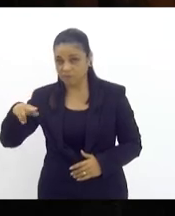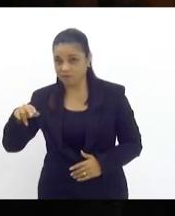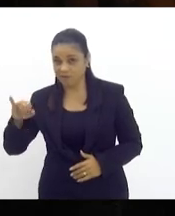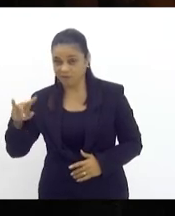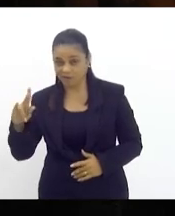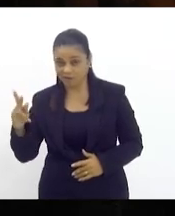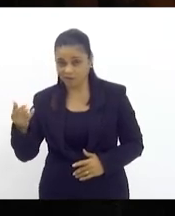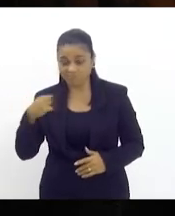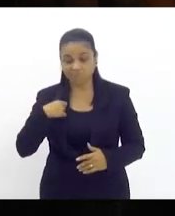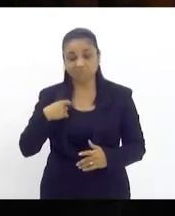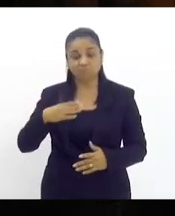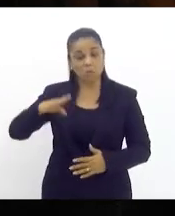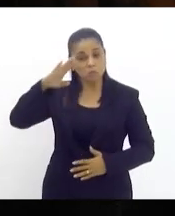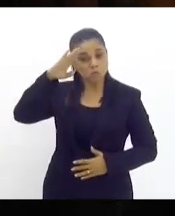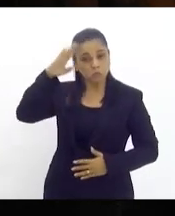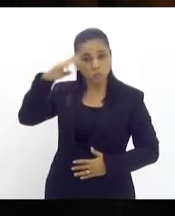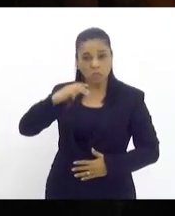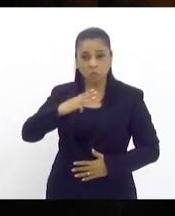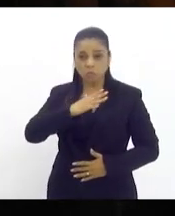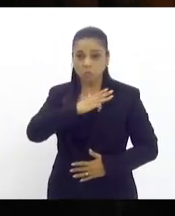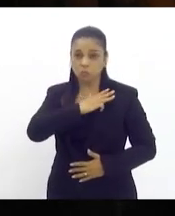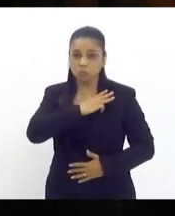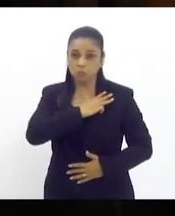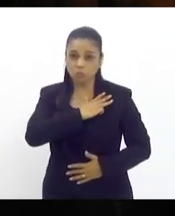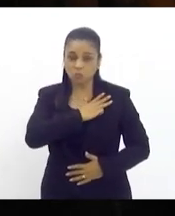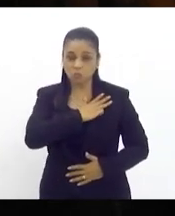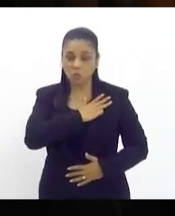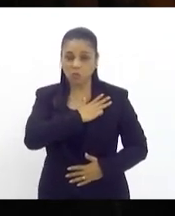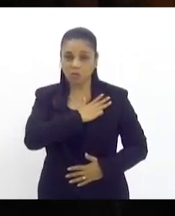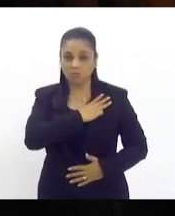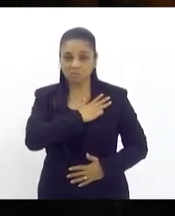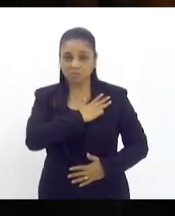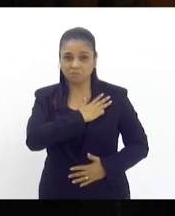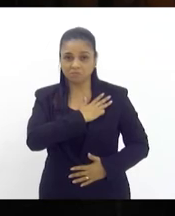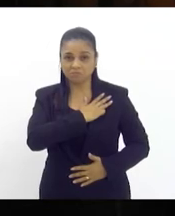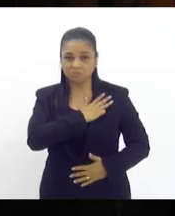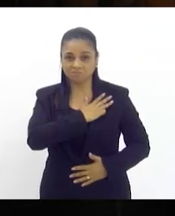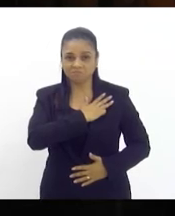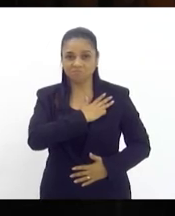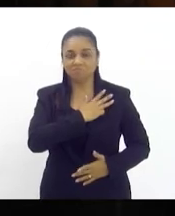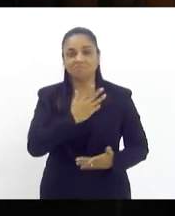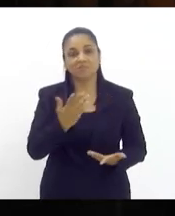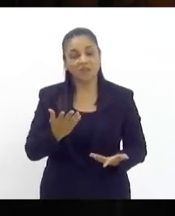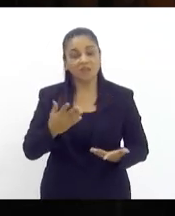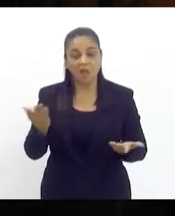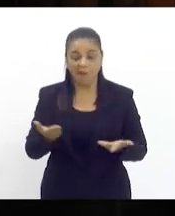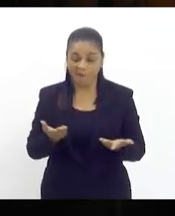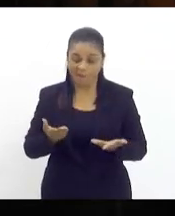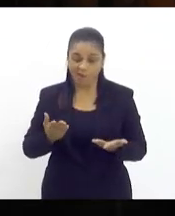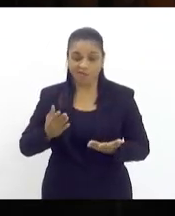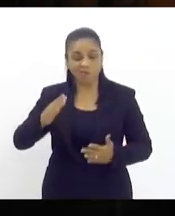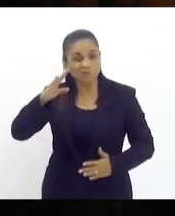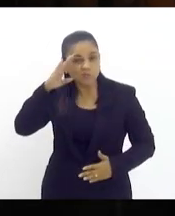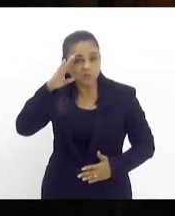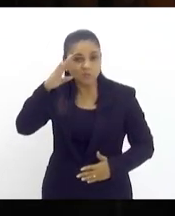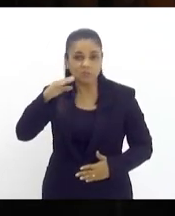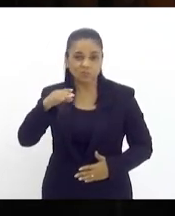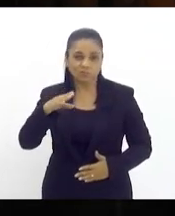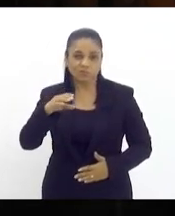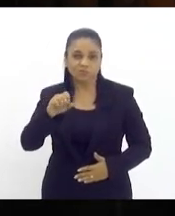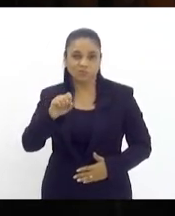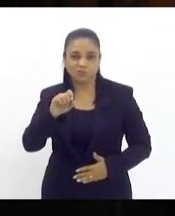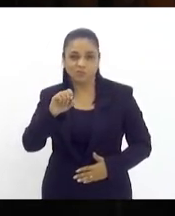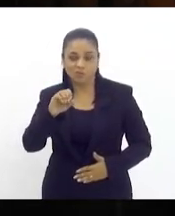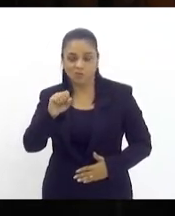soldado do Lula que se declarou soldado do Lula e que agora como soldado oferece uma boquinha